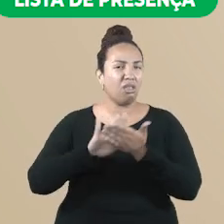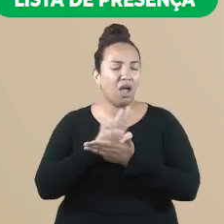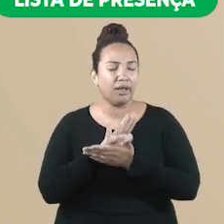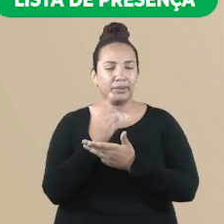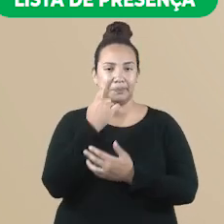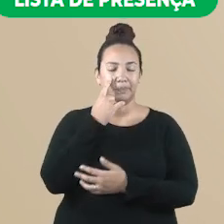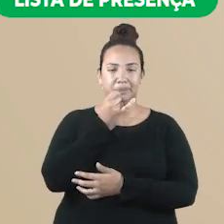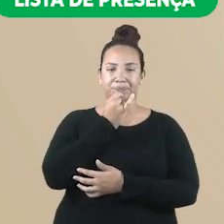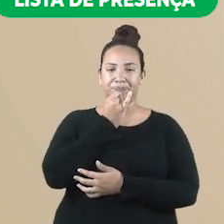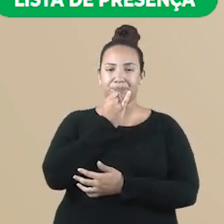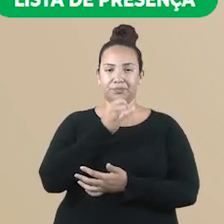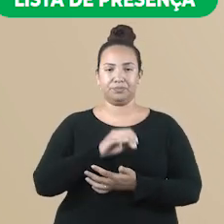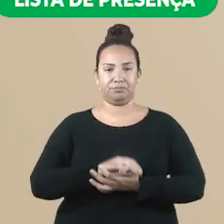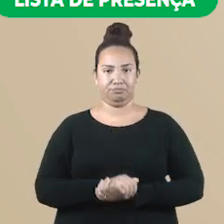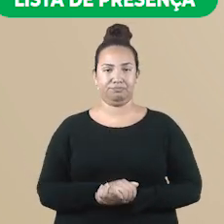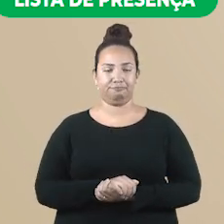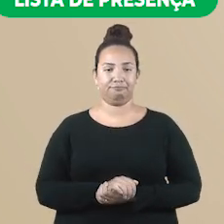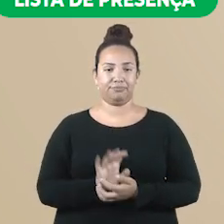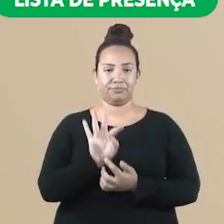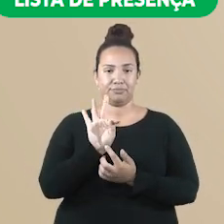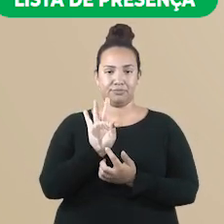outra? Observe esse exemplo.